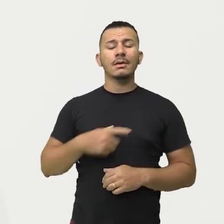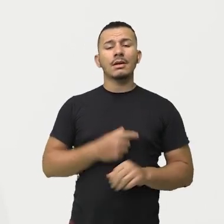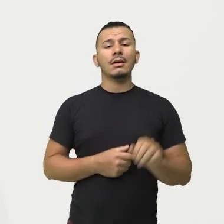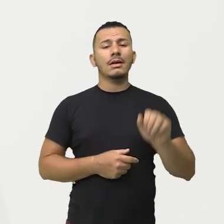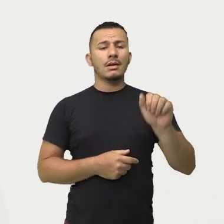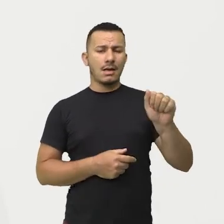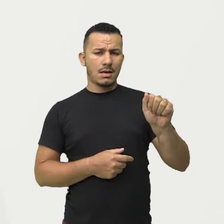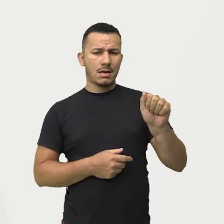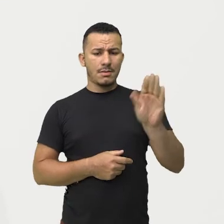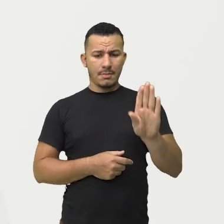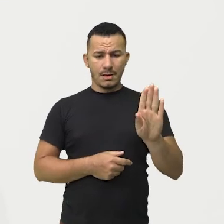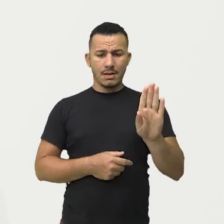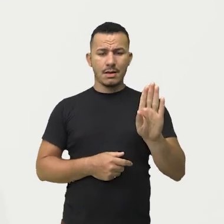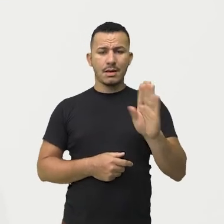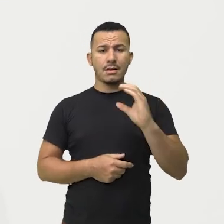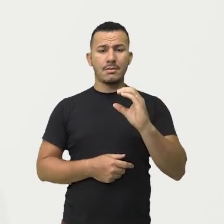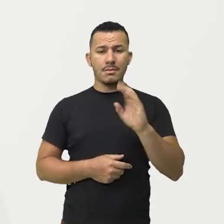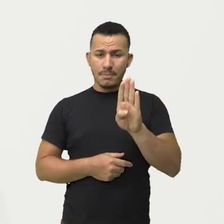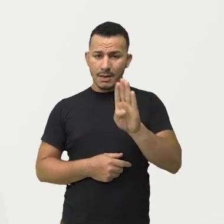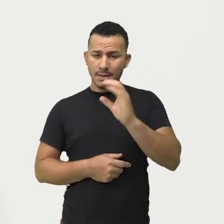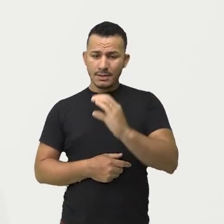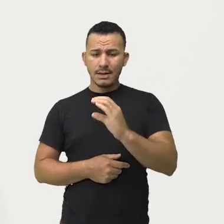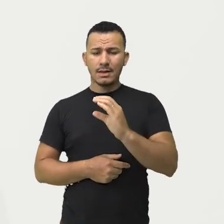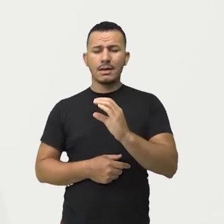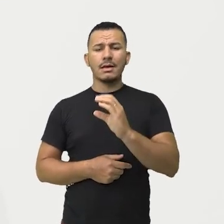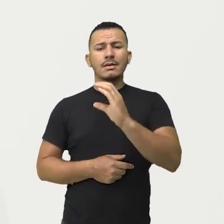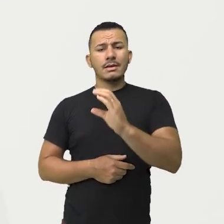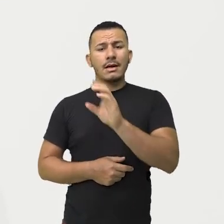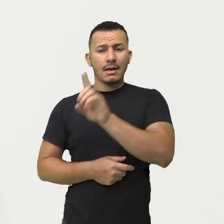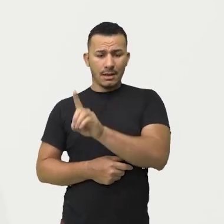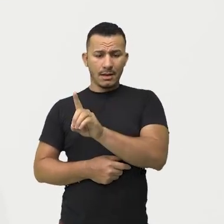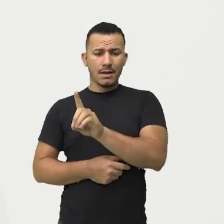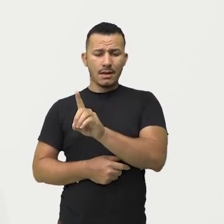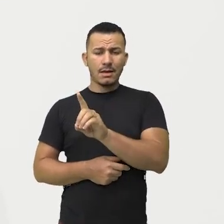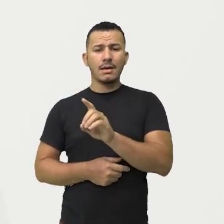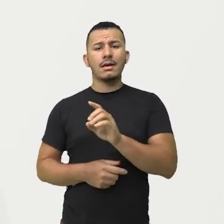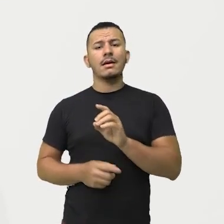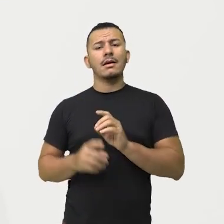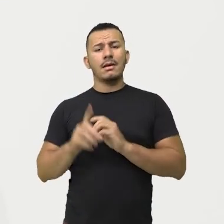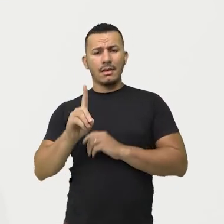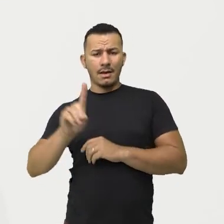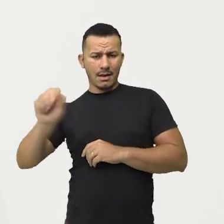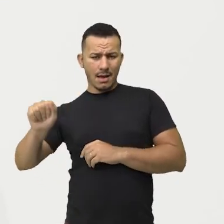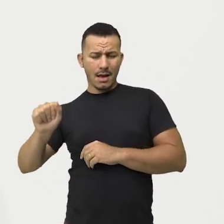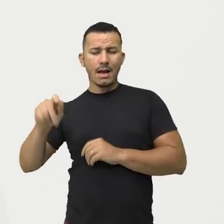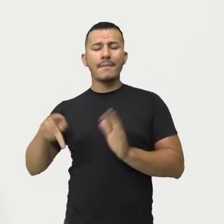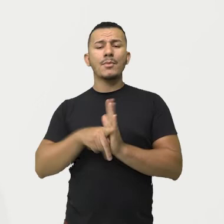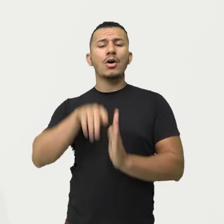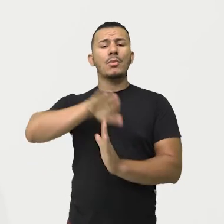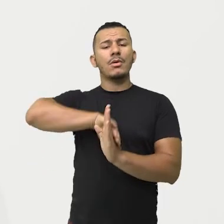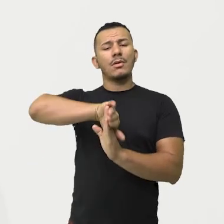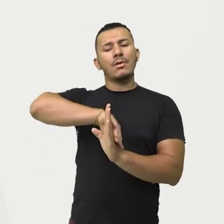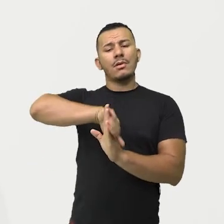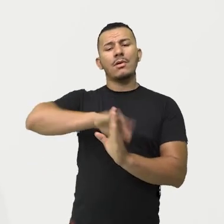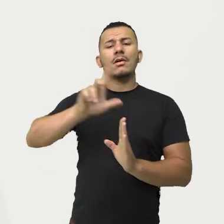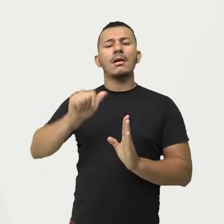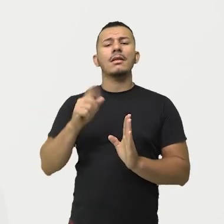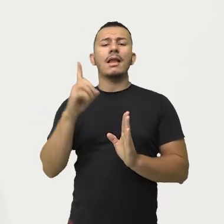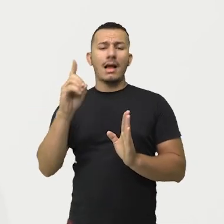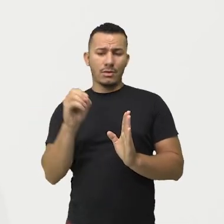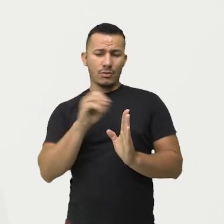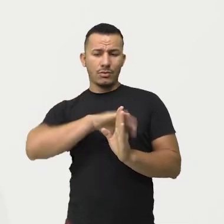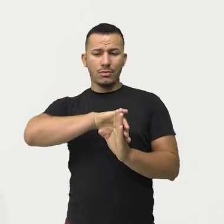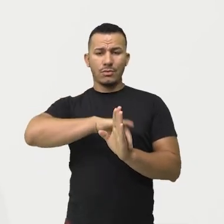AB, né, BC, CD e DA são os lados do polígono. Onde é que estão os lados? Está exatamente aqui,